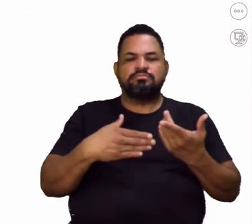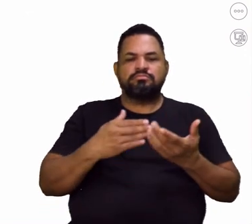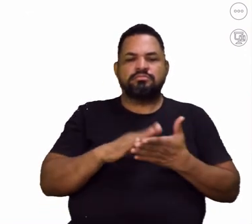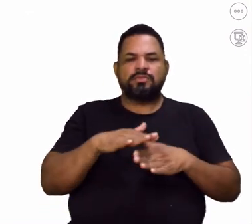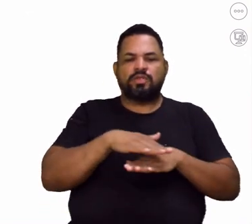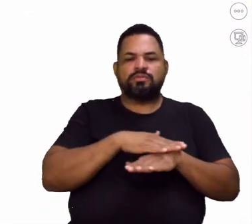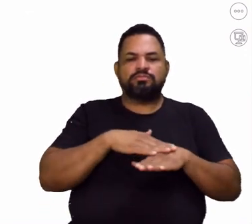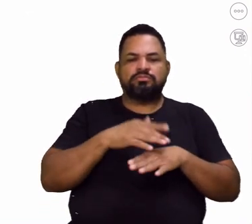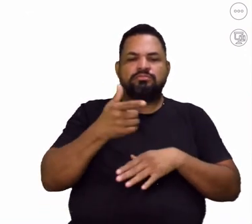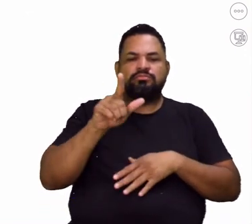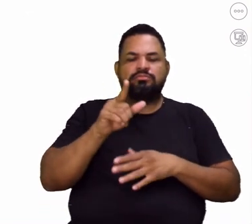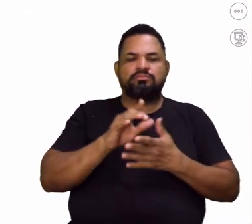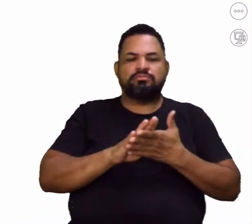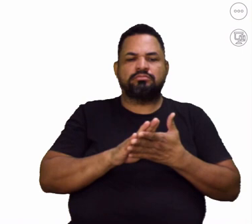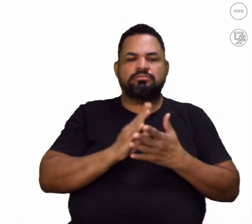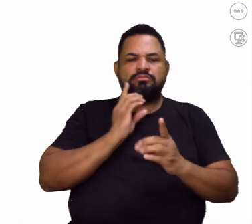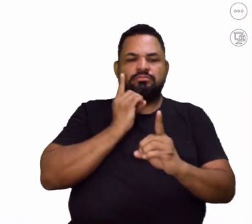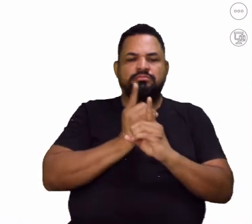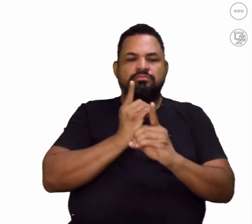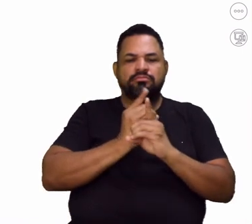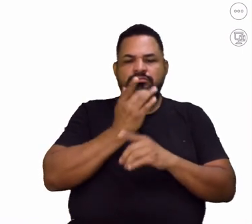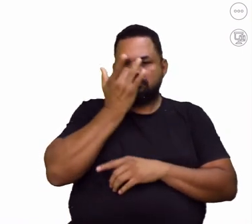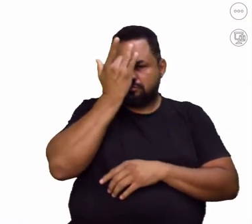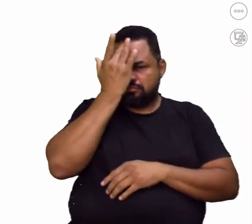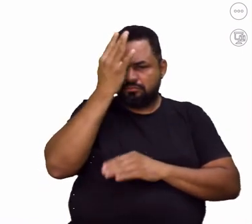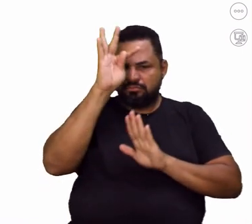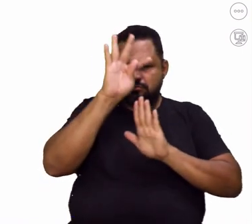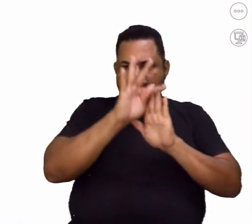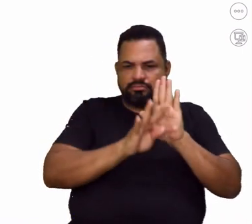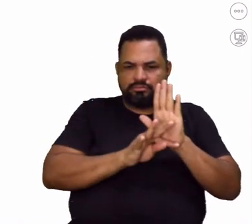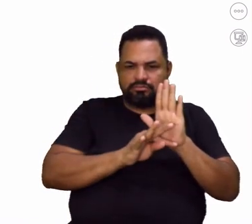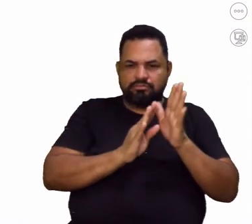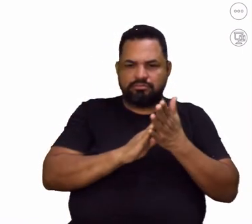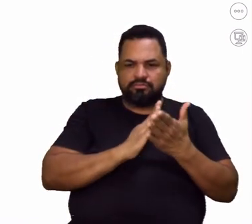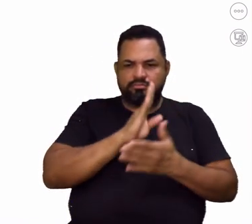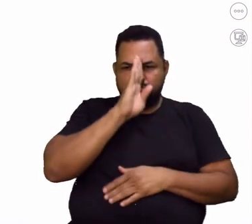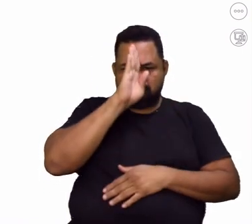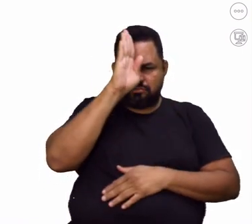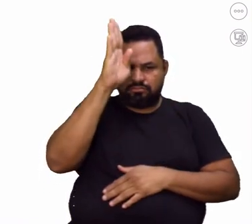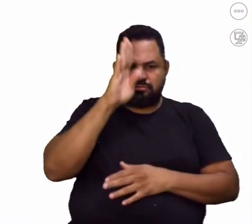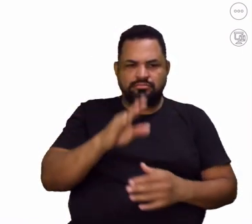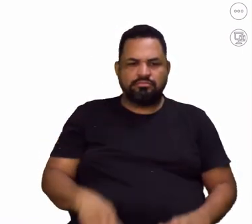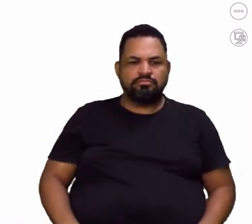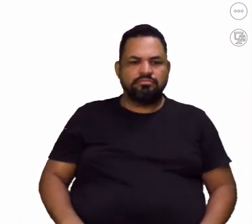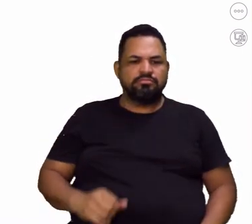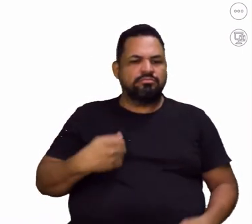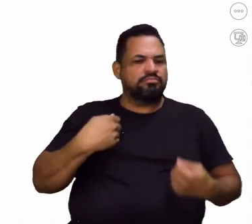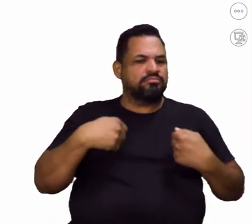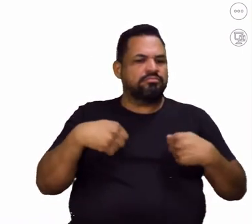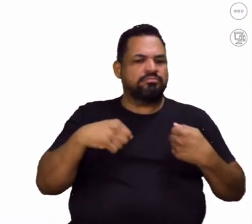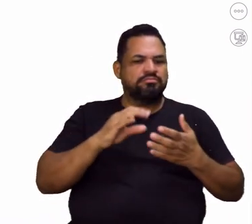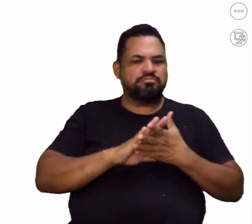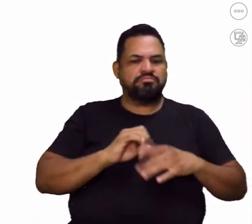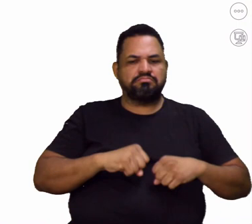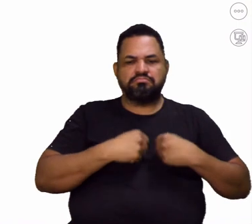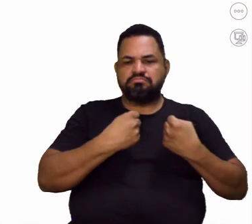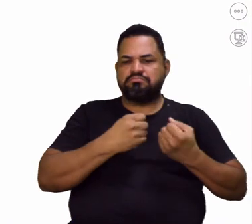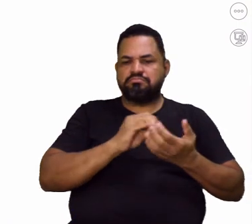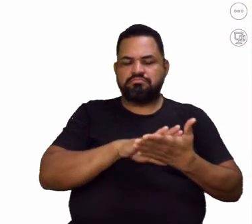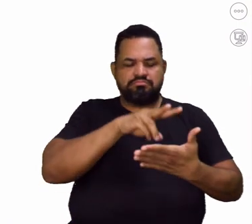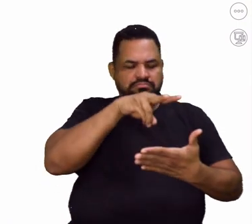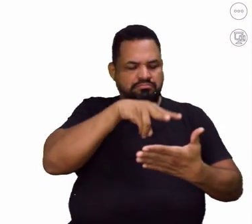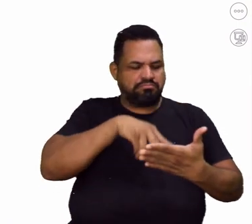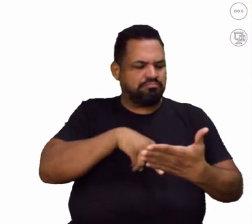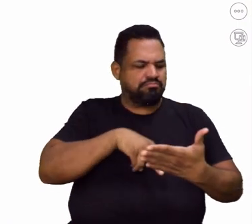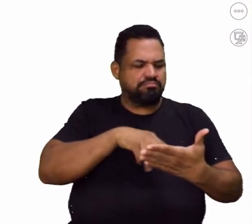produção em relação a ela. São encontrados facilmente elementos do texto fonte, né? Não é necessário